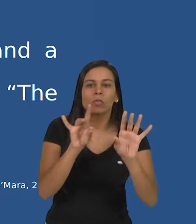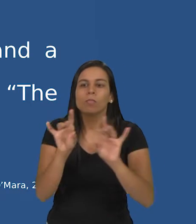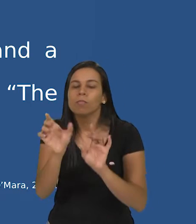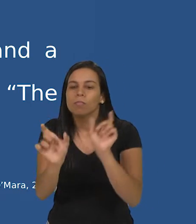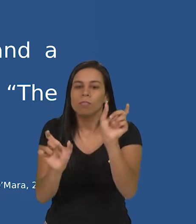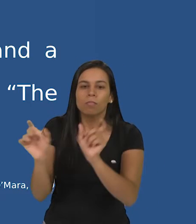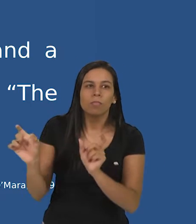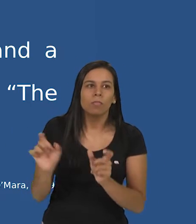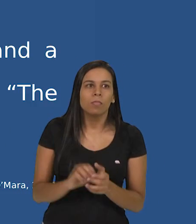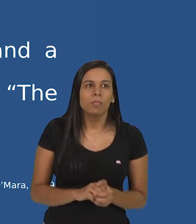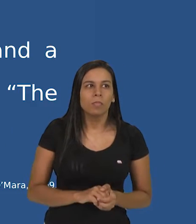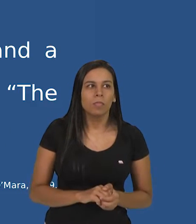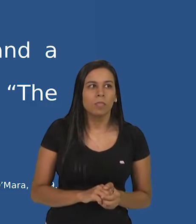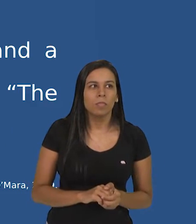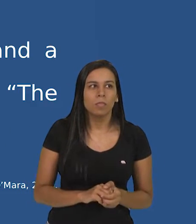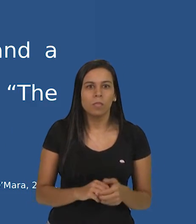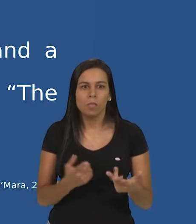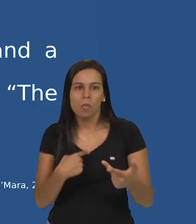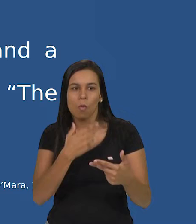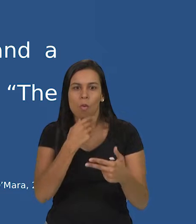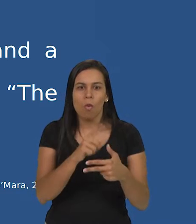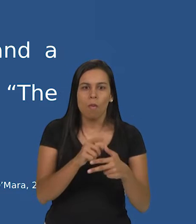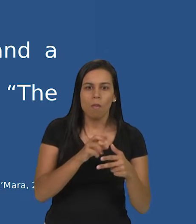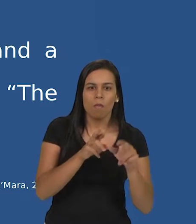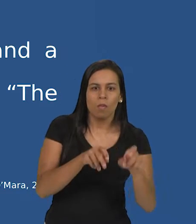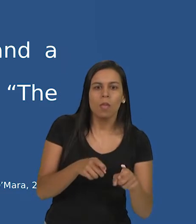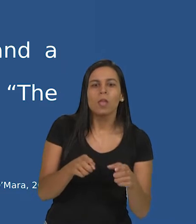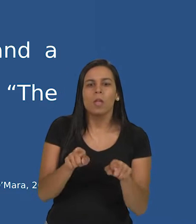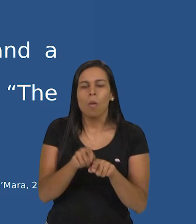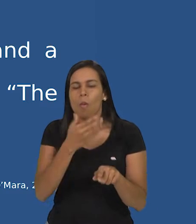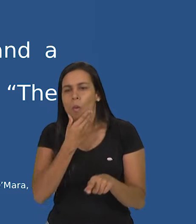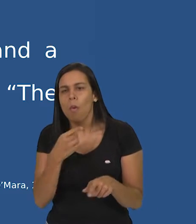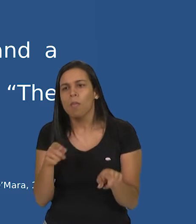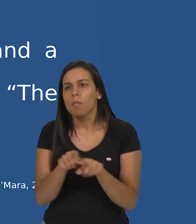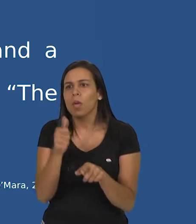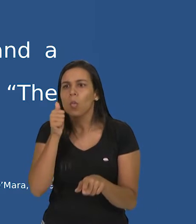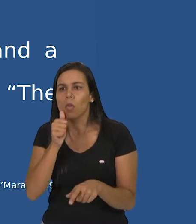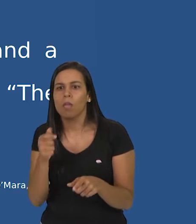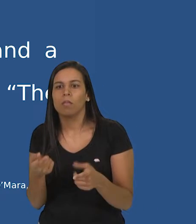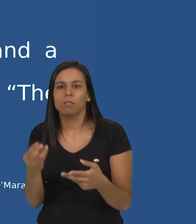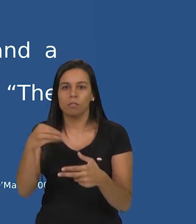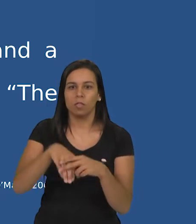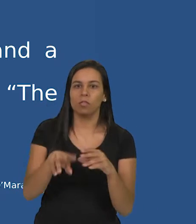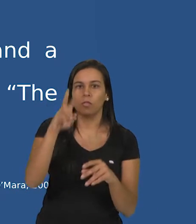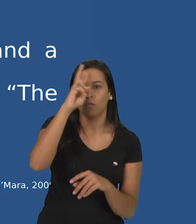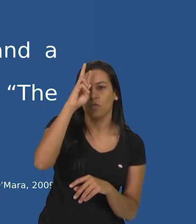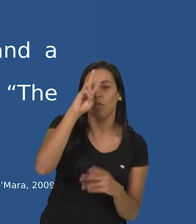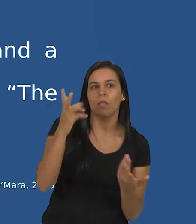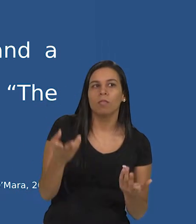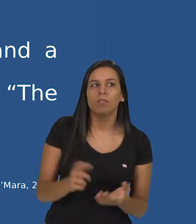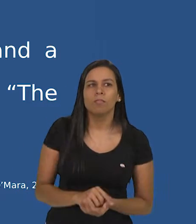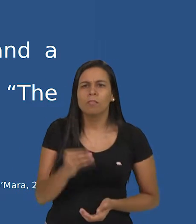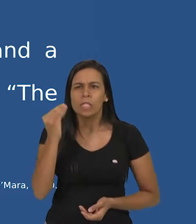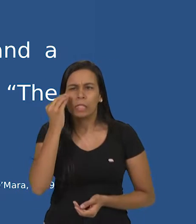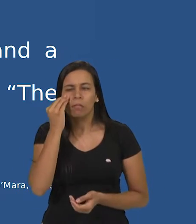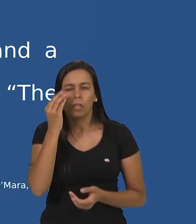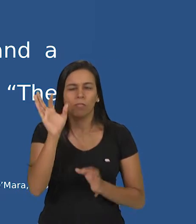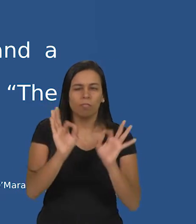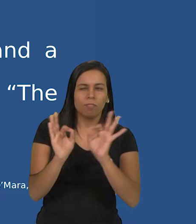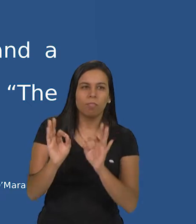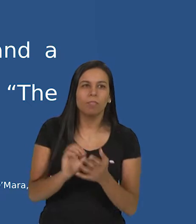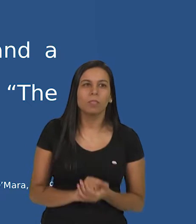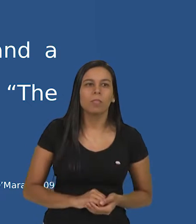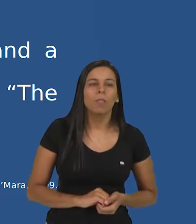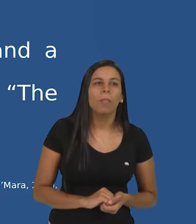fazendeiro, vai aparecer um homem na história, vai aparecer também uma mulher na história. Você vai fazer isso até o final para tentar situar a história. Horse aparece aqui